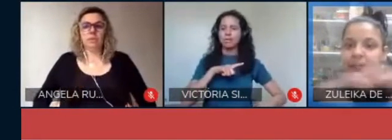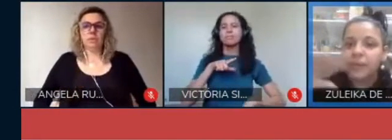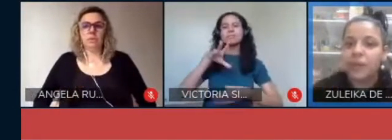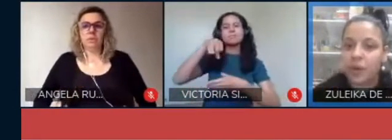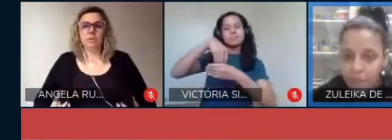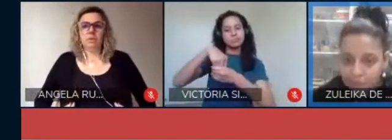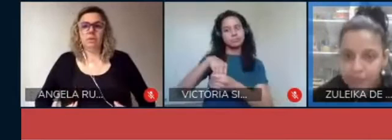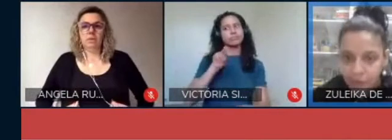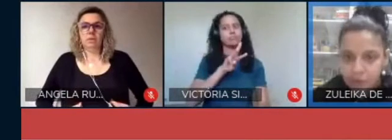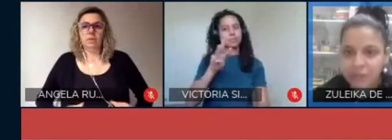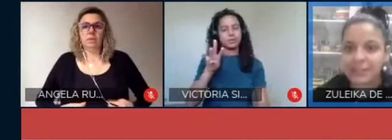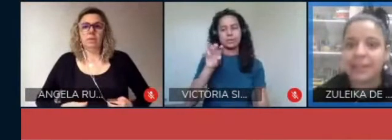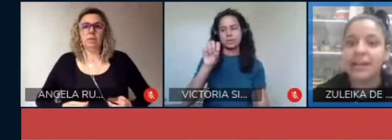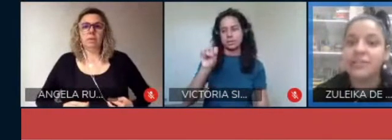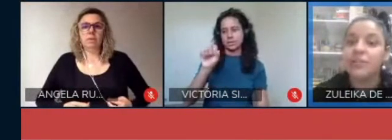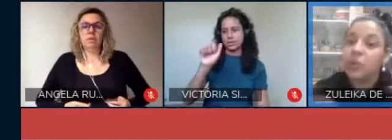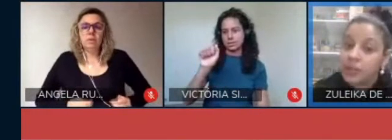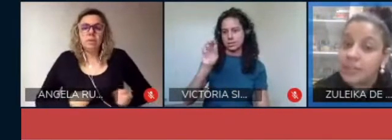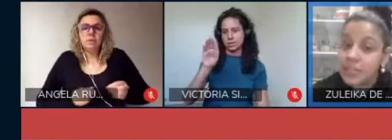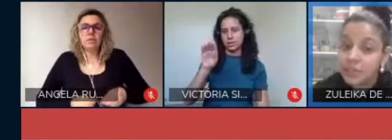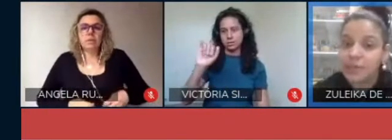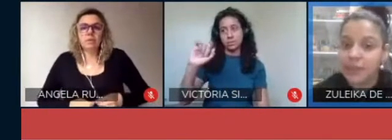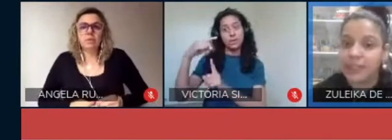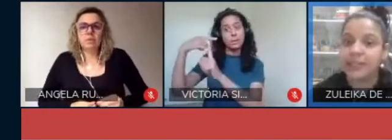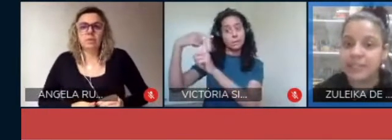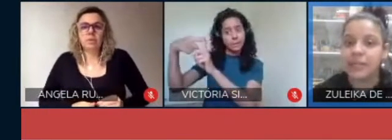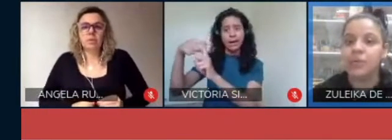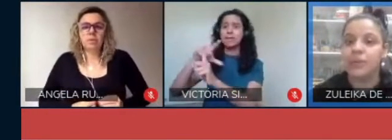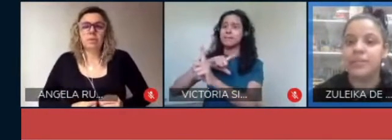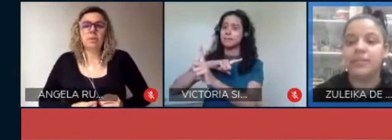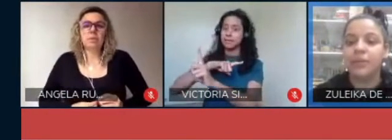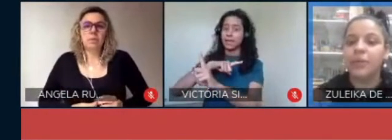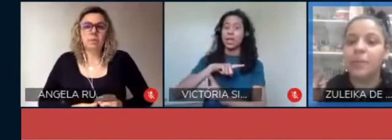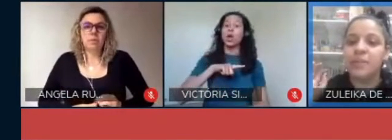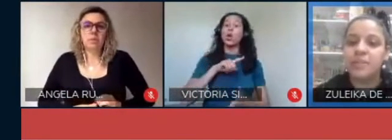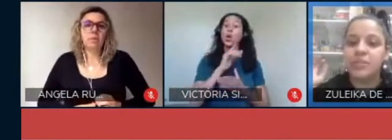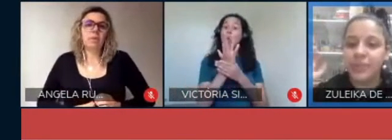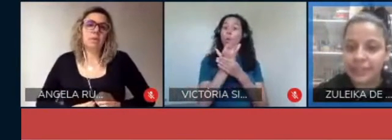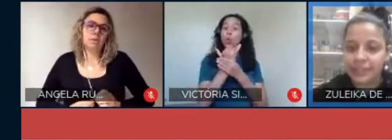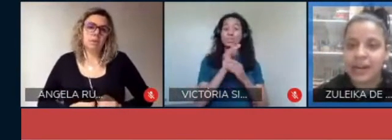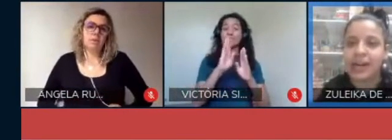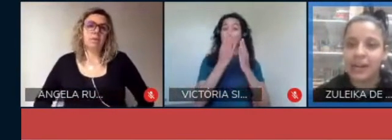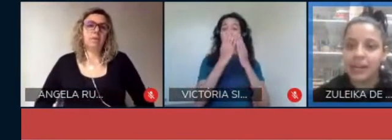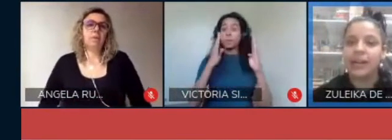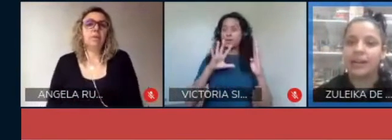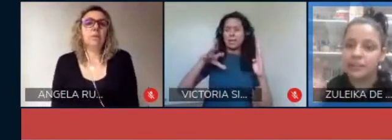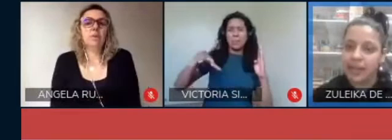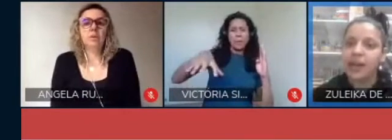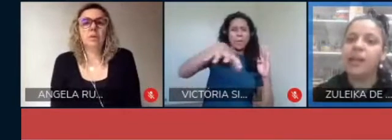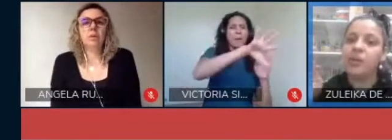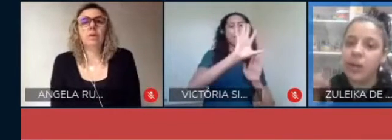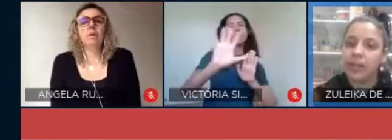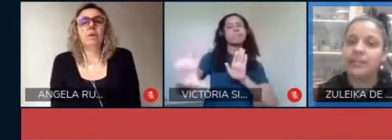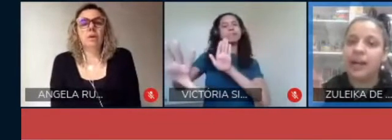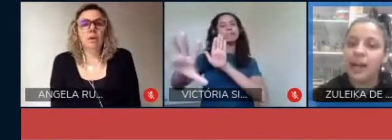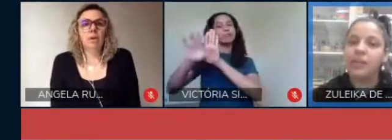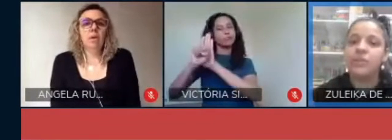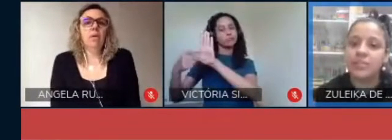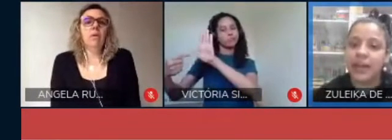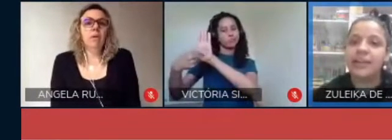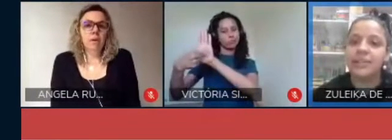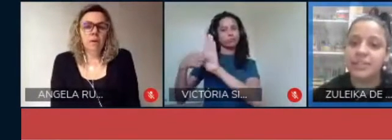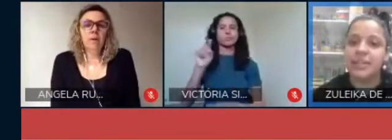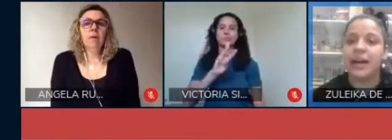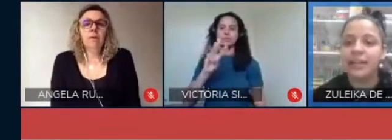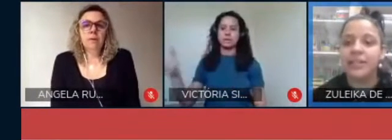Mais, ele engloba os materiais de todas as bibliotecas da URGS, então eu não preciso entrar catálogo a